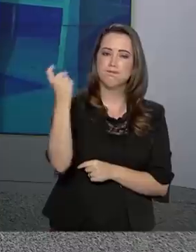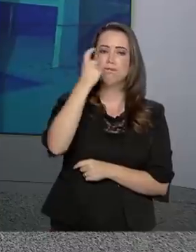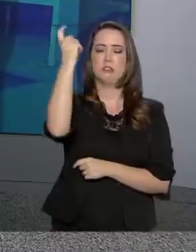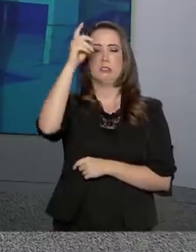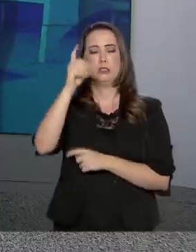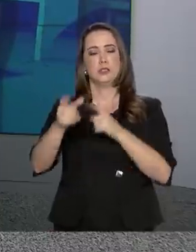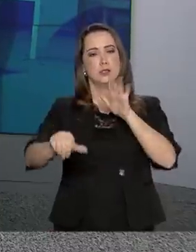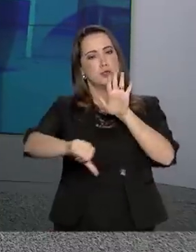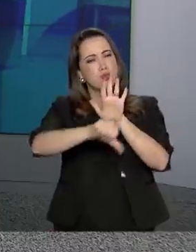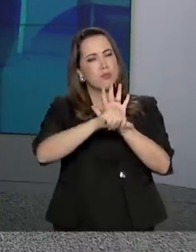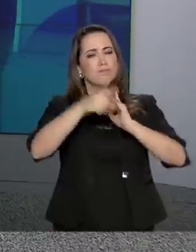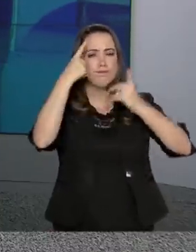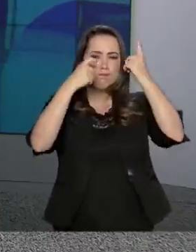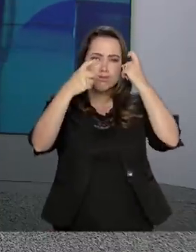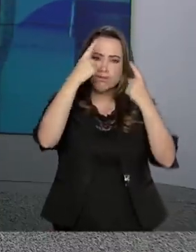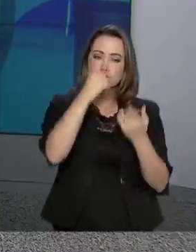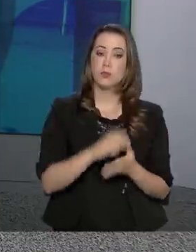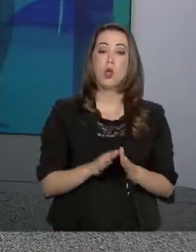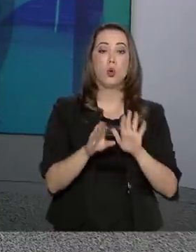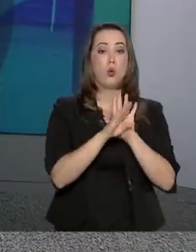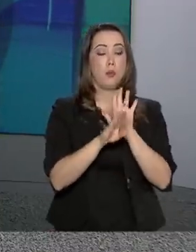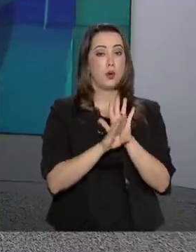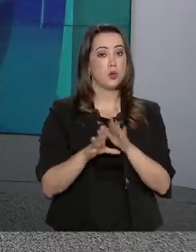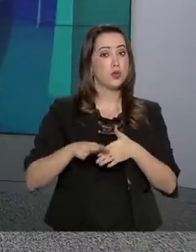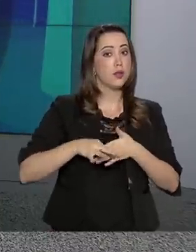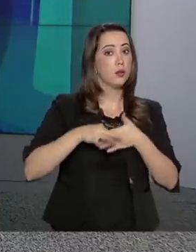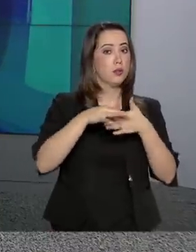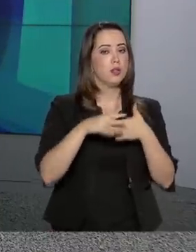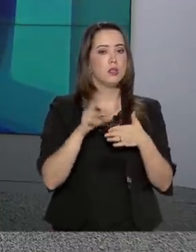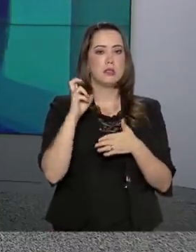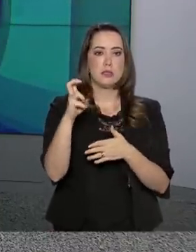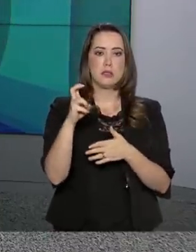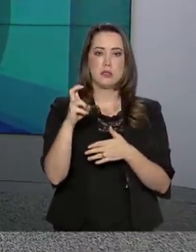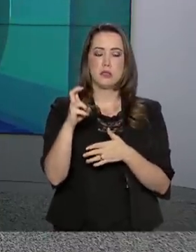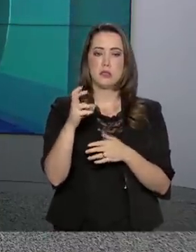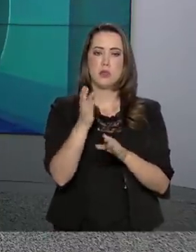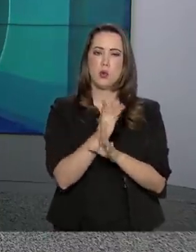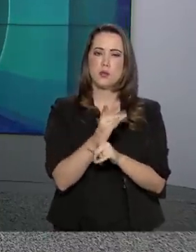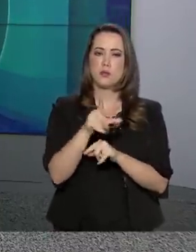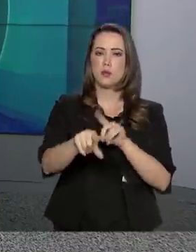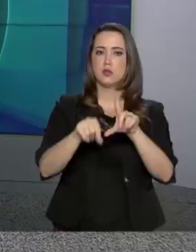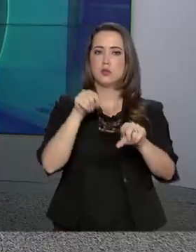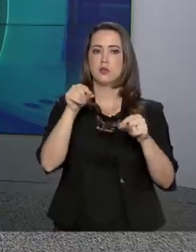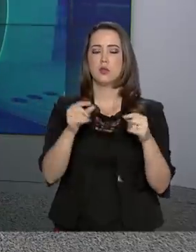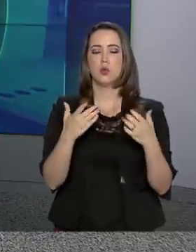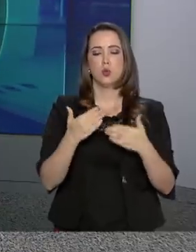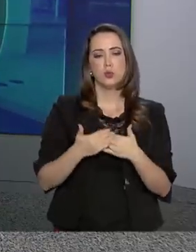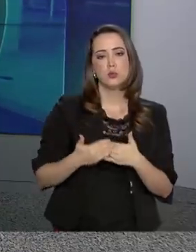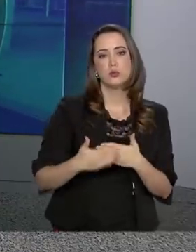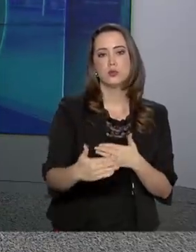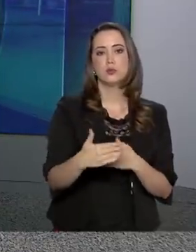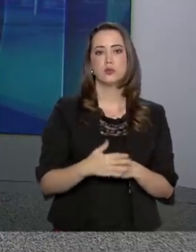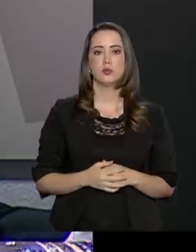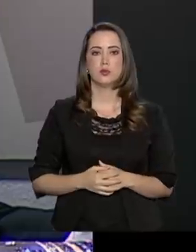alto índice de crimes violentos. No projeto piloto, 5 cidades serão selecionadas como ponto de